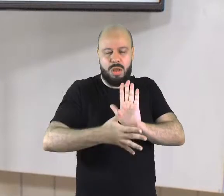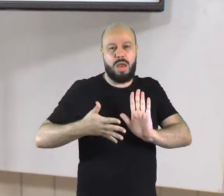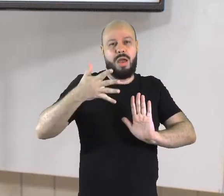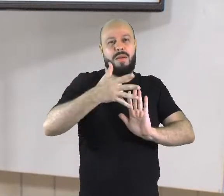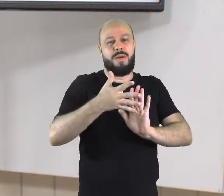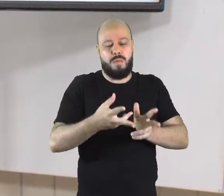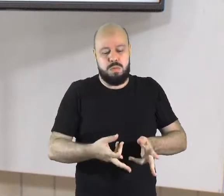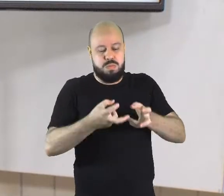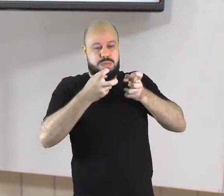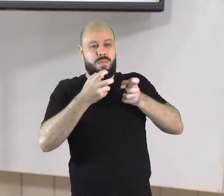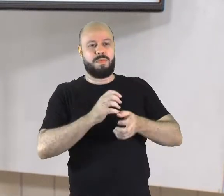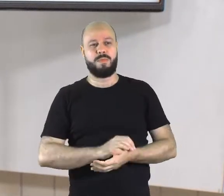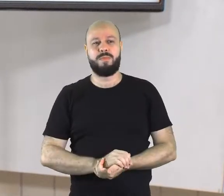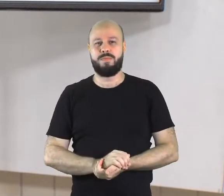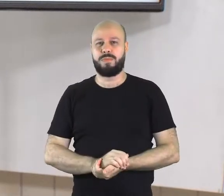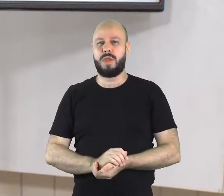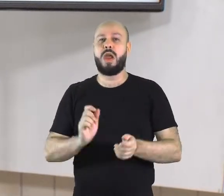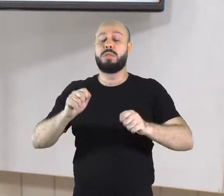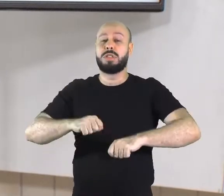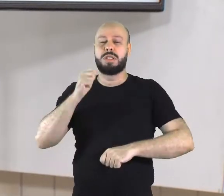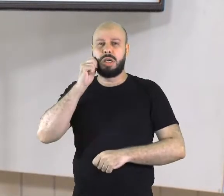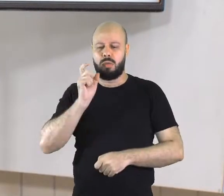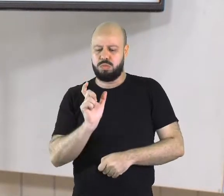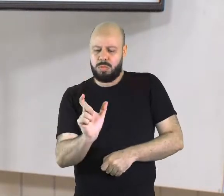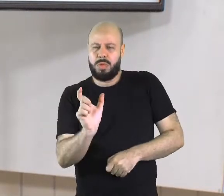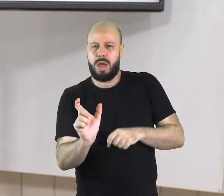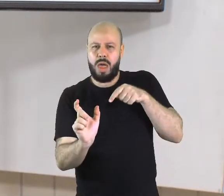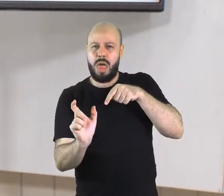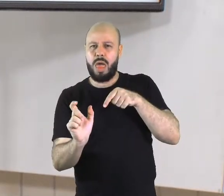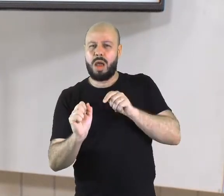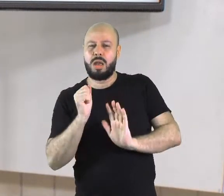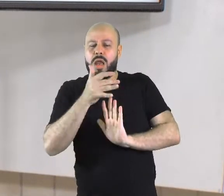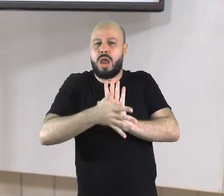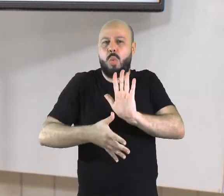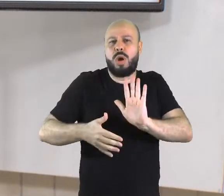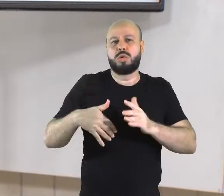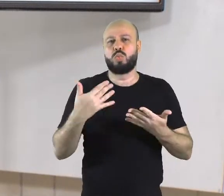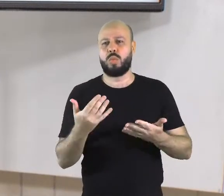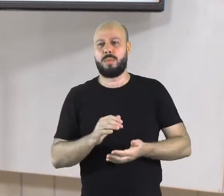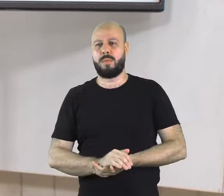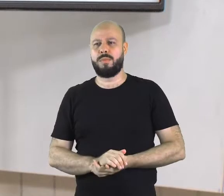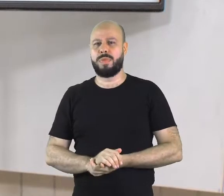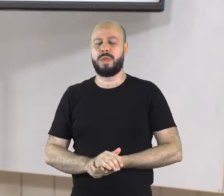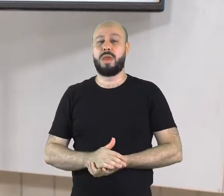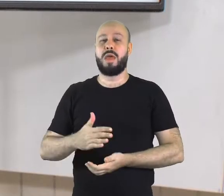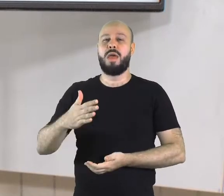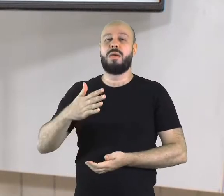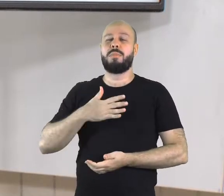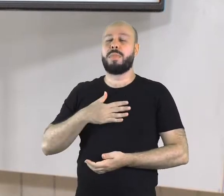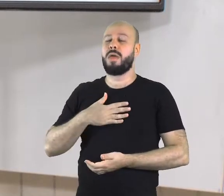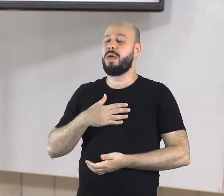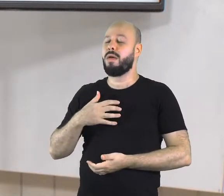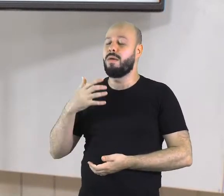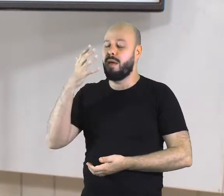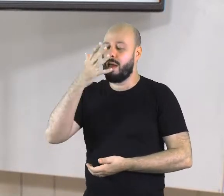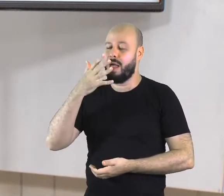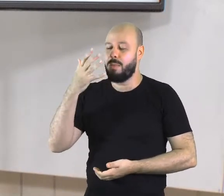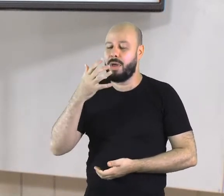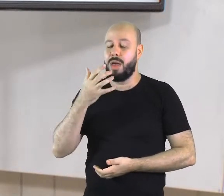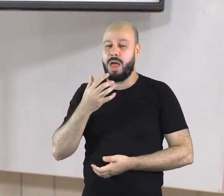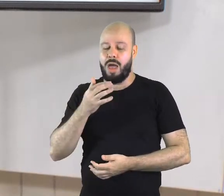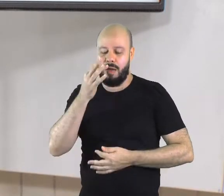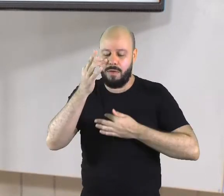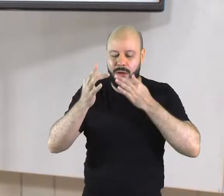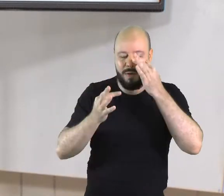gente consegue identificar a presença da seguinte figura de linguagem aqui, ó. Meu amor é uma caravana de rosas vagando